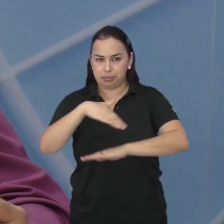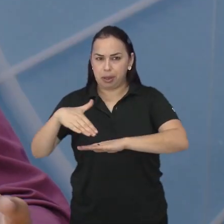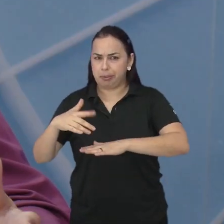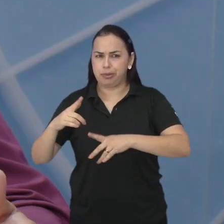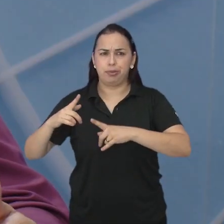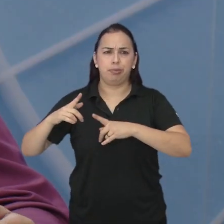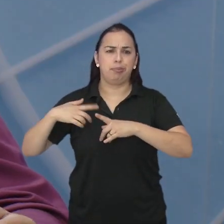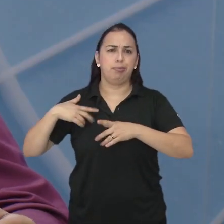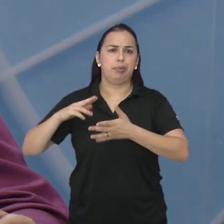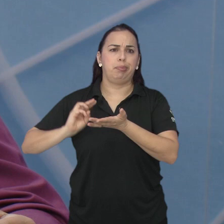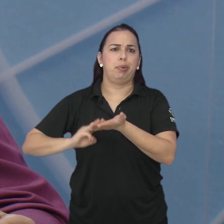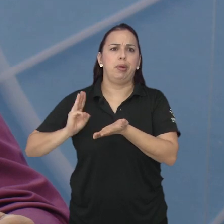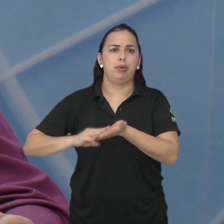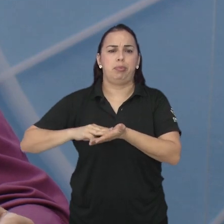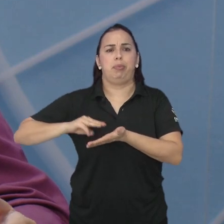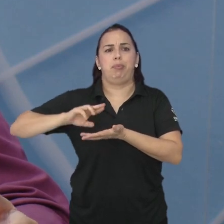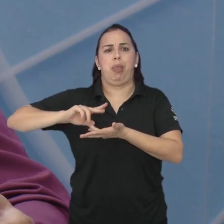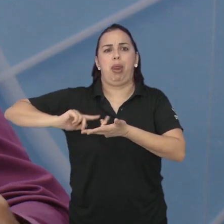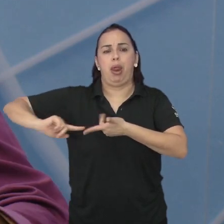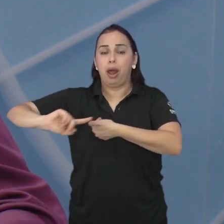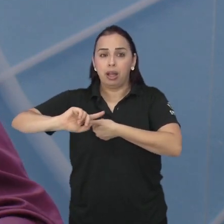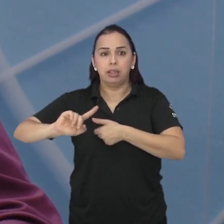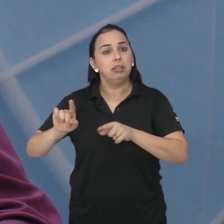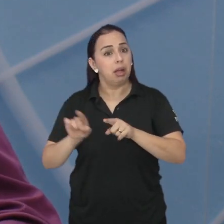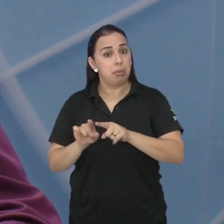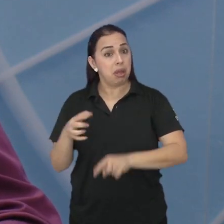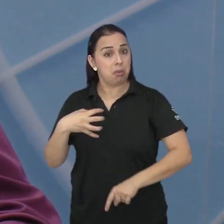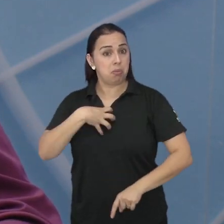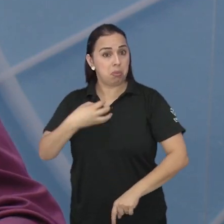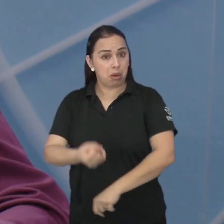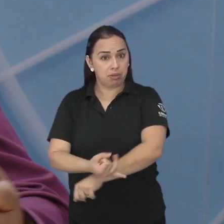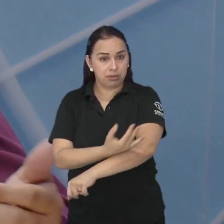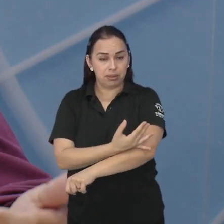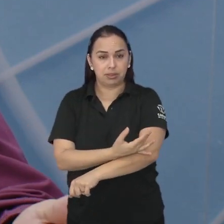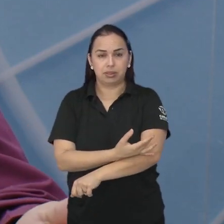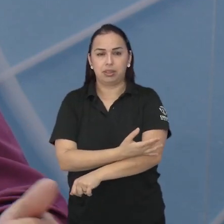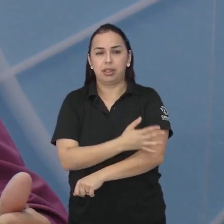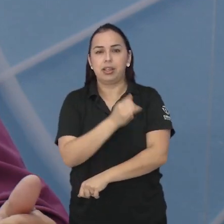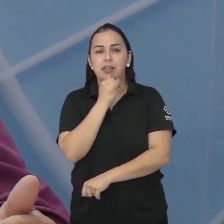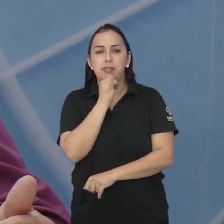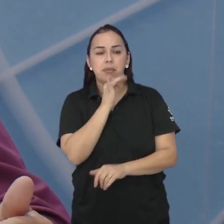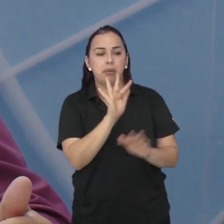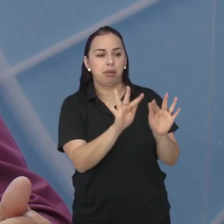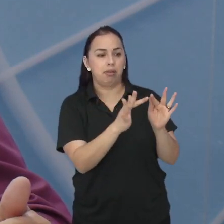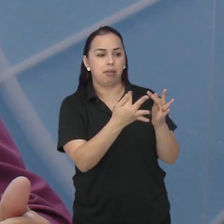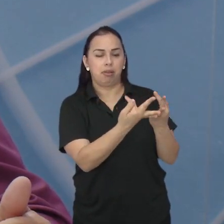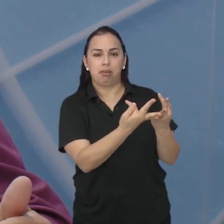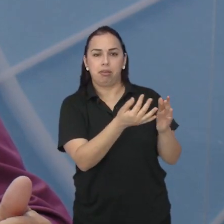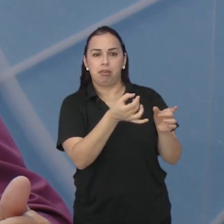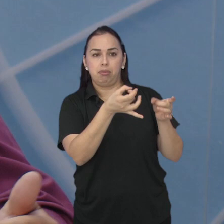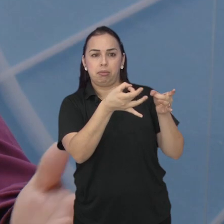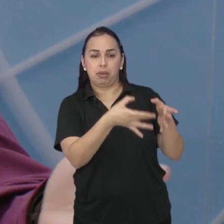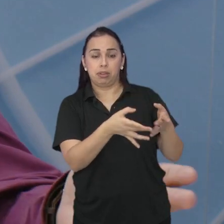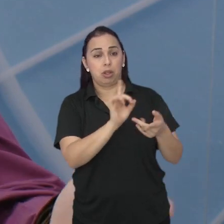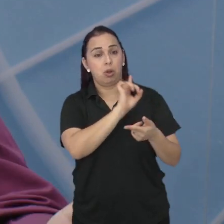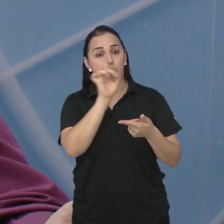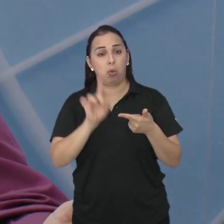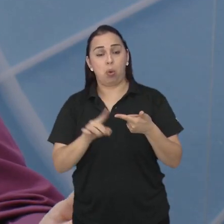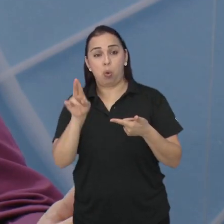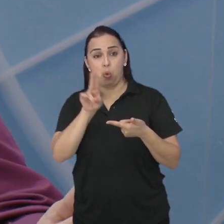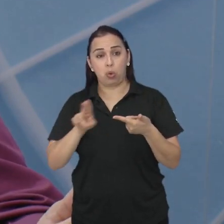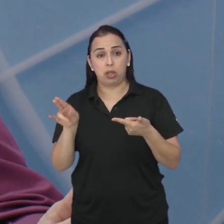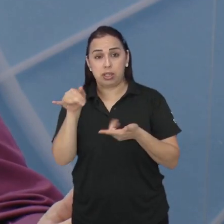por N motivos, às vezes até os graus emocionais também, os vínculos que a gente fala que vai se perdendo, às vezes tem o